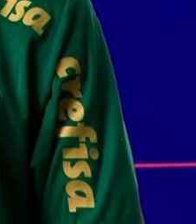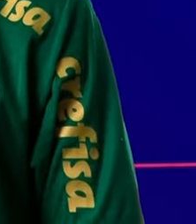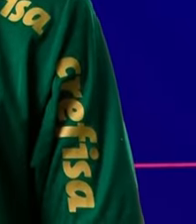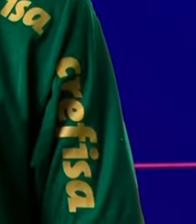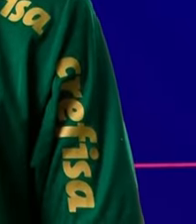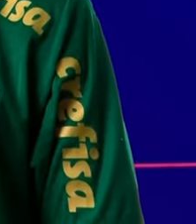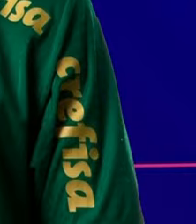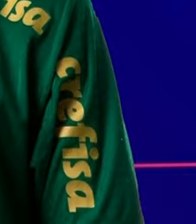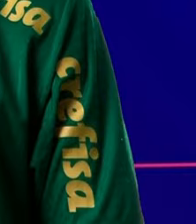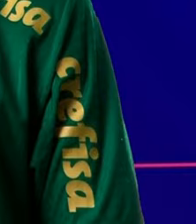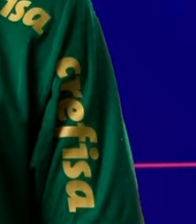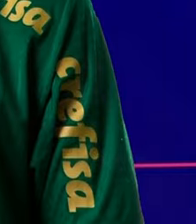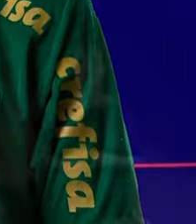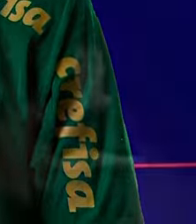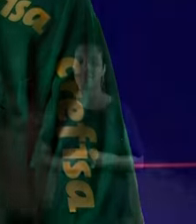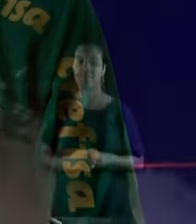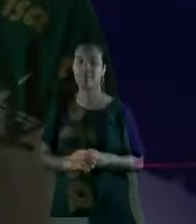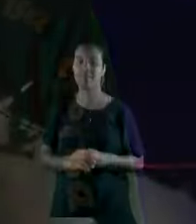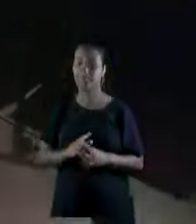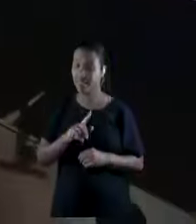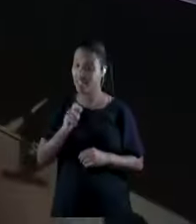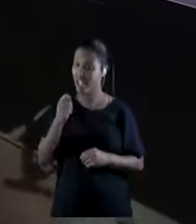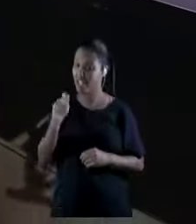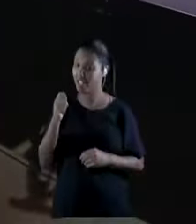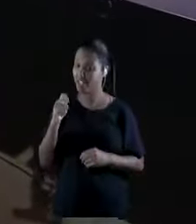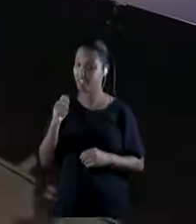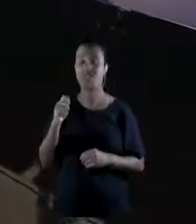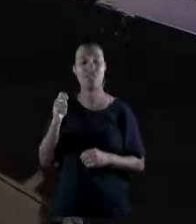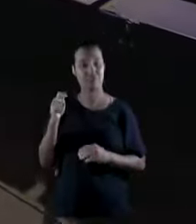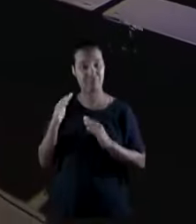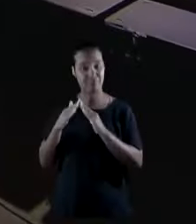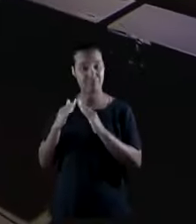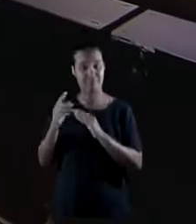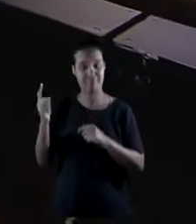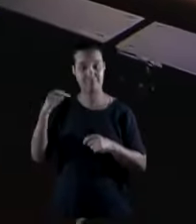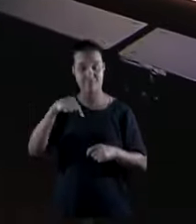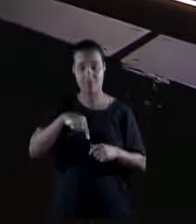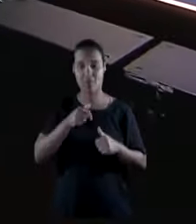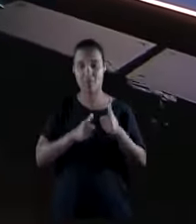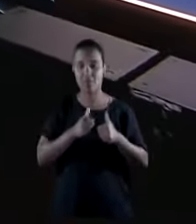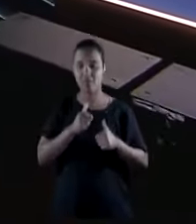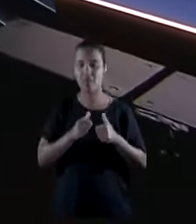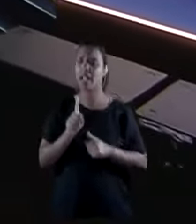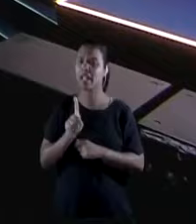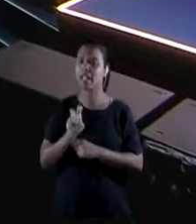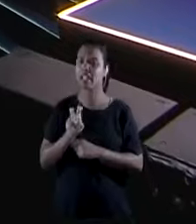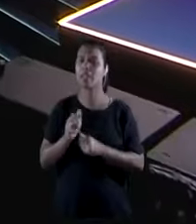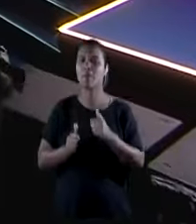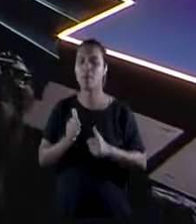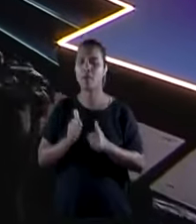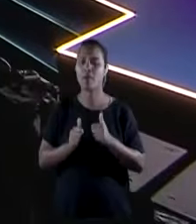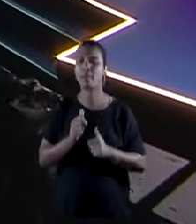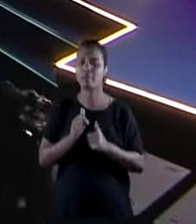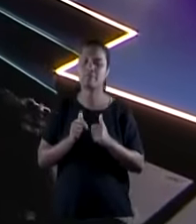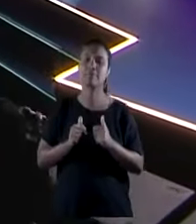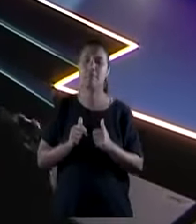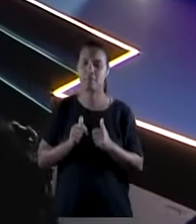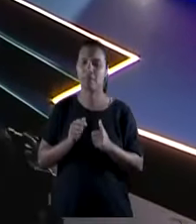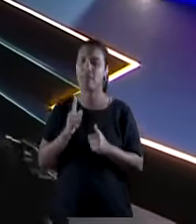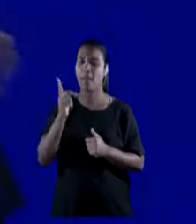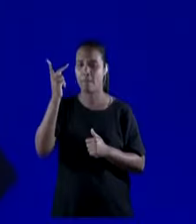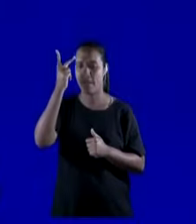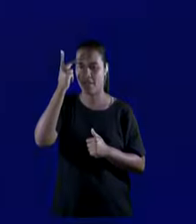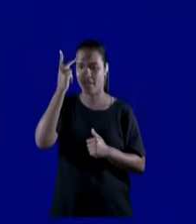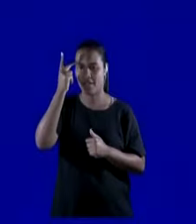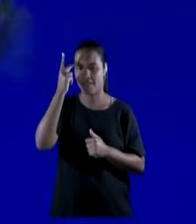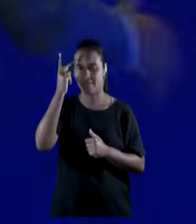Ai, o argentino fez 15 jogos nesse Paulistão, conquistou o seu bicampeonato paulista. E ele sabe também que vai voltar